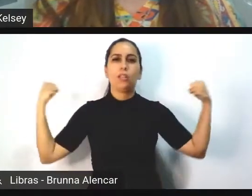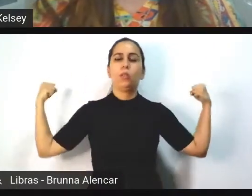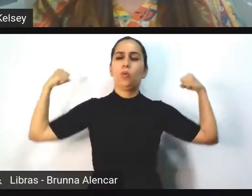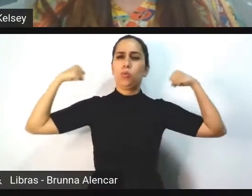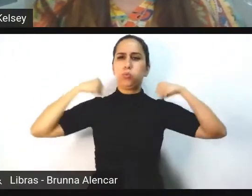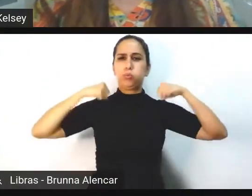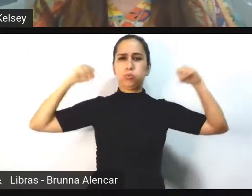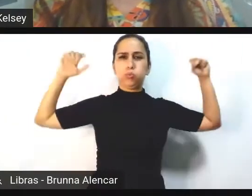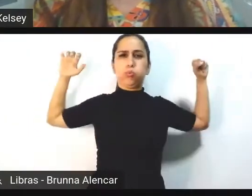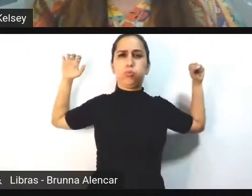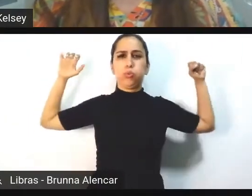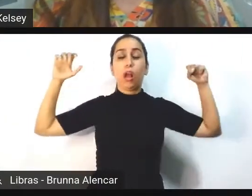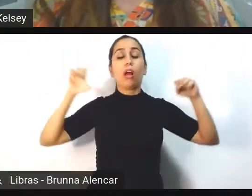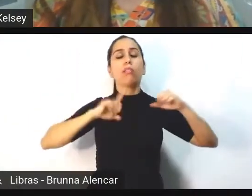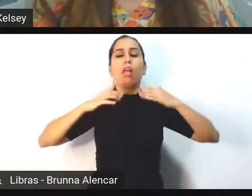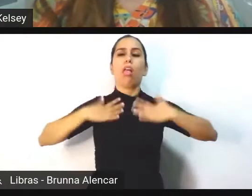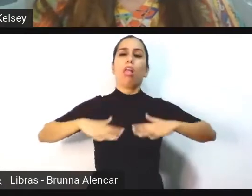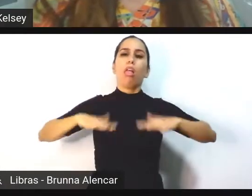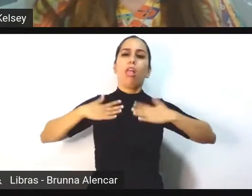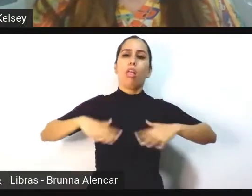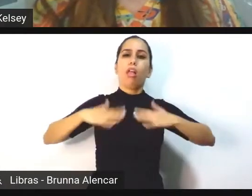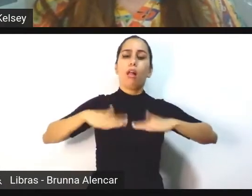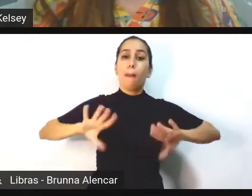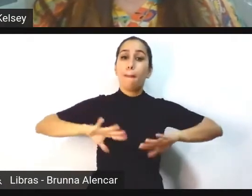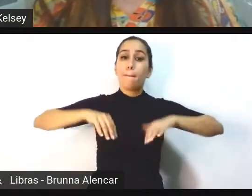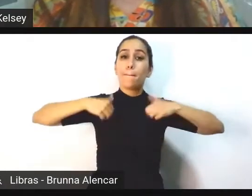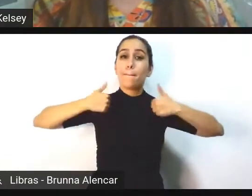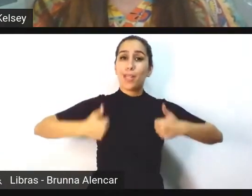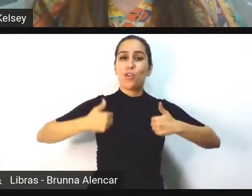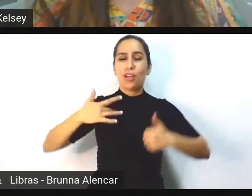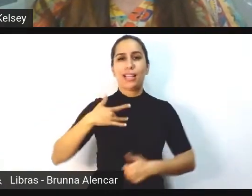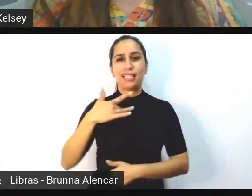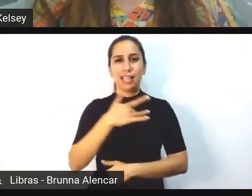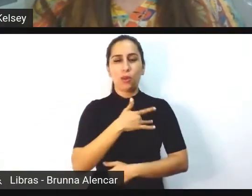de bem-estar e melhorar a nossa saúde.